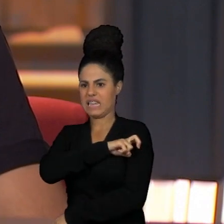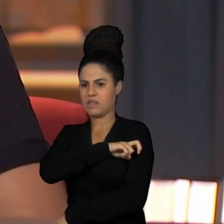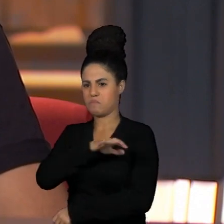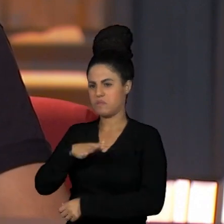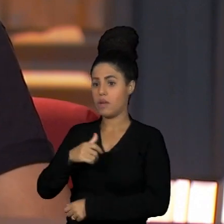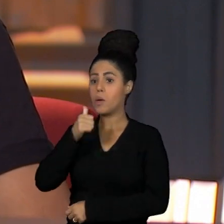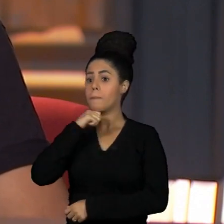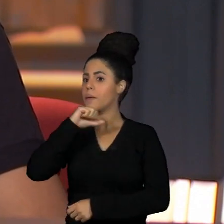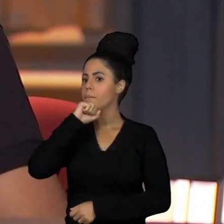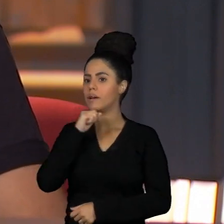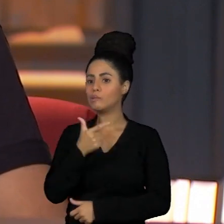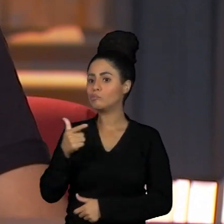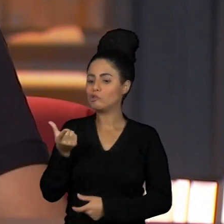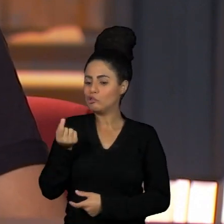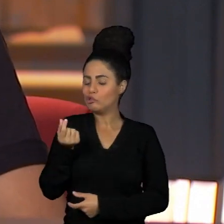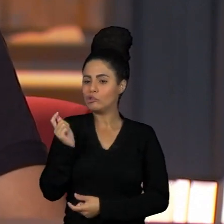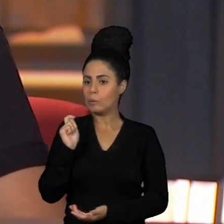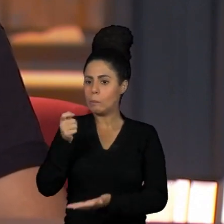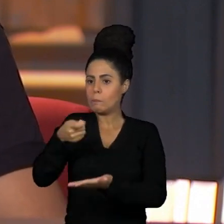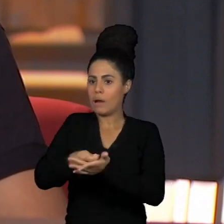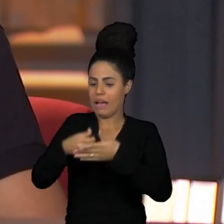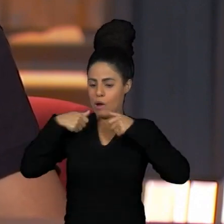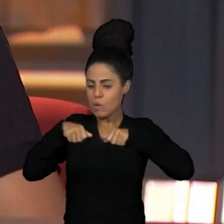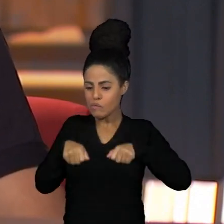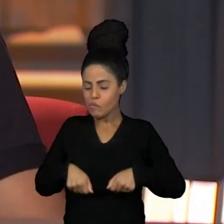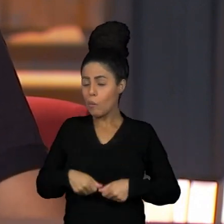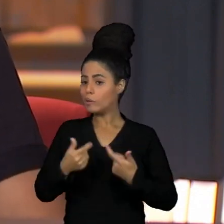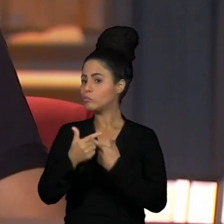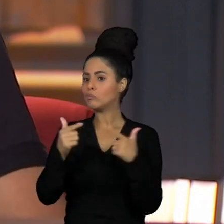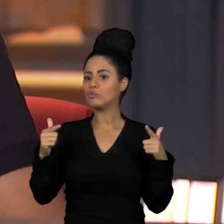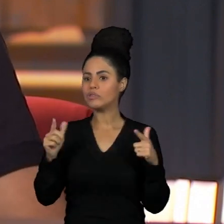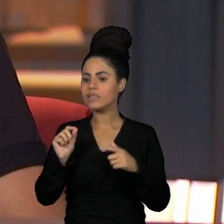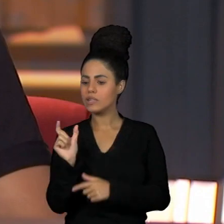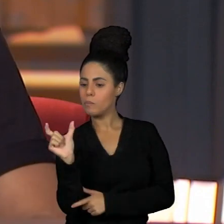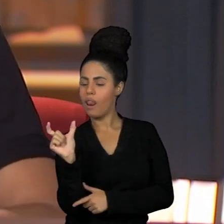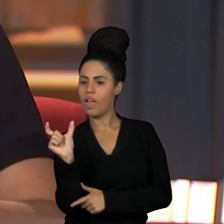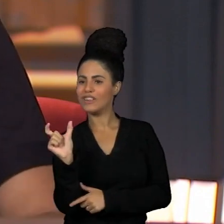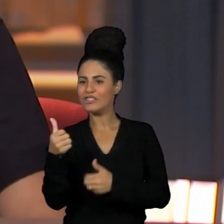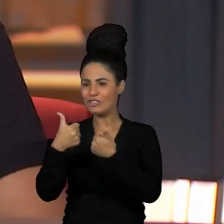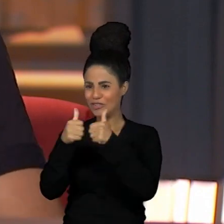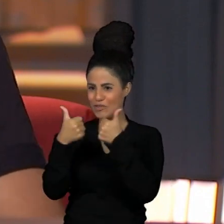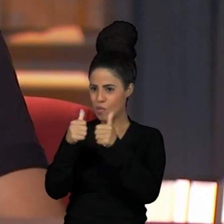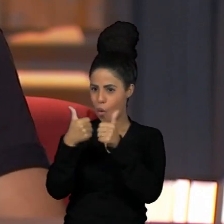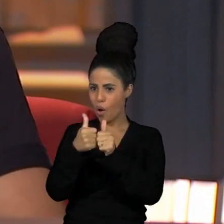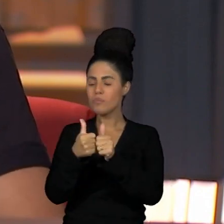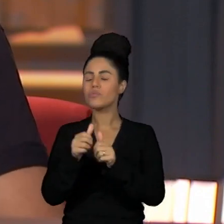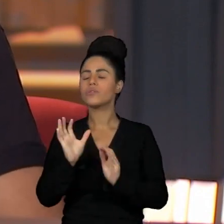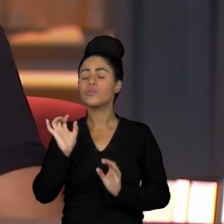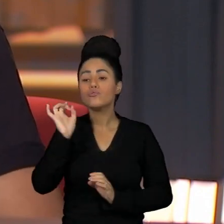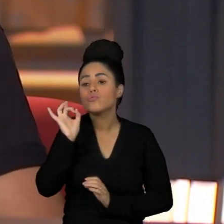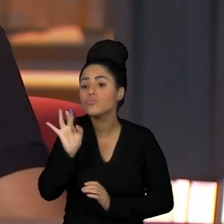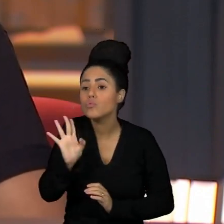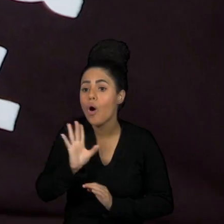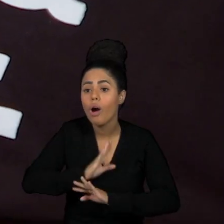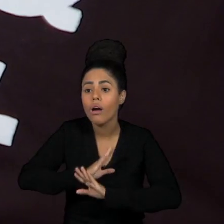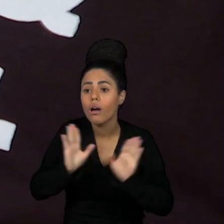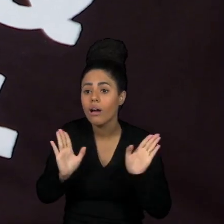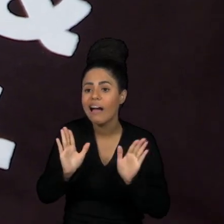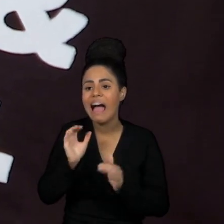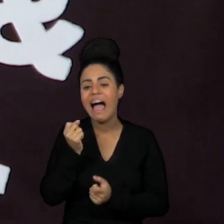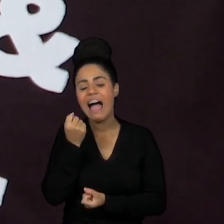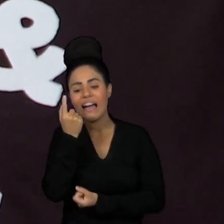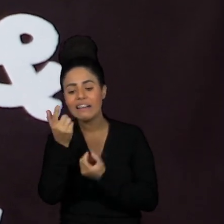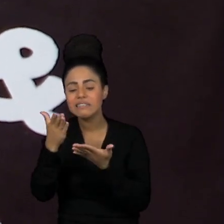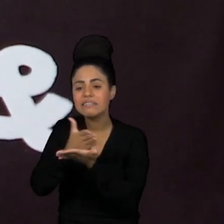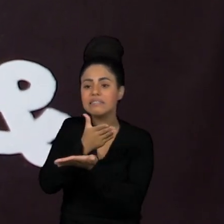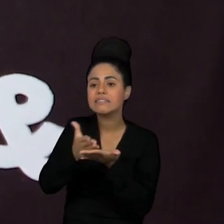mãe não tinha condições de comprar, então minha mãe só me dava, às vezes, o bilhete único, né, o dinheiro da passagem, e uma vez ou outra algo para